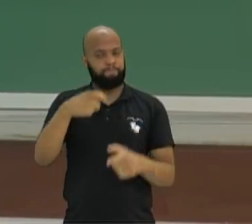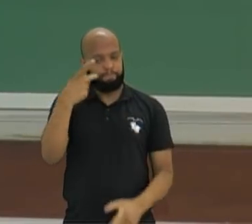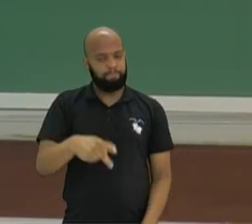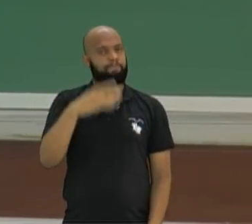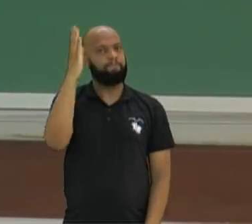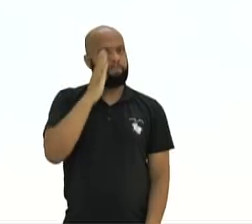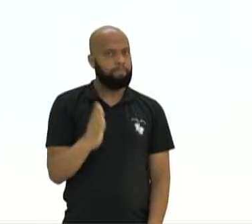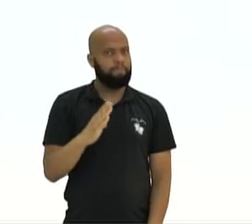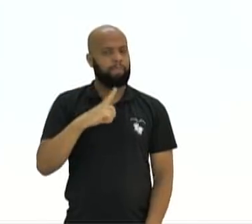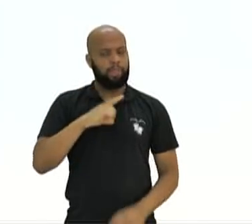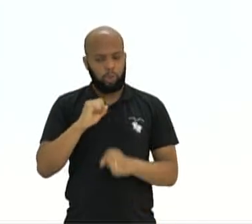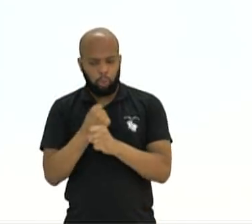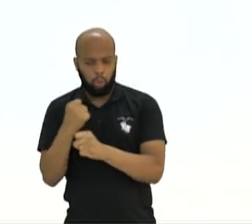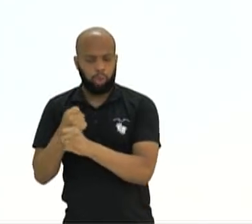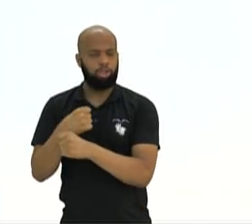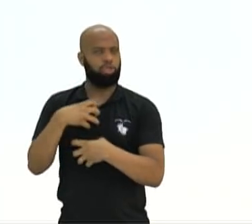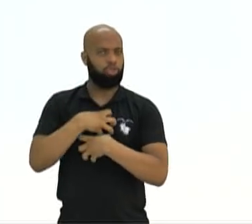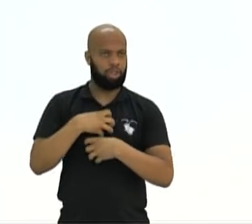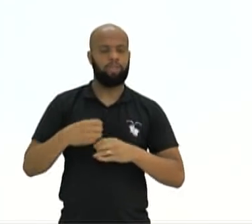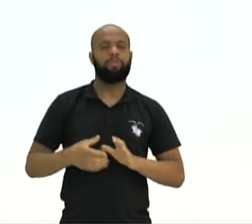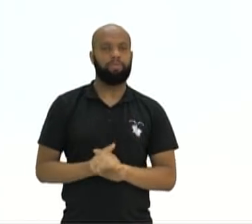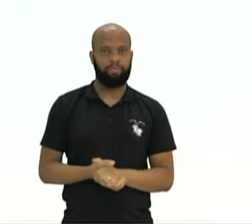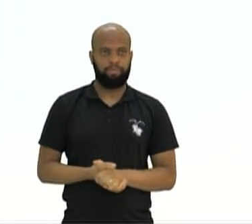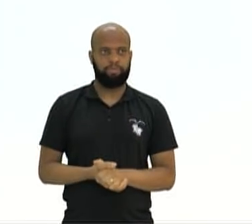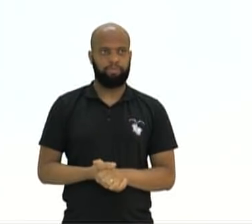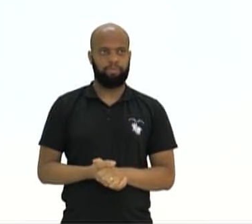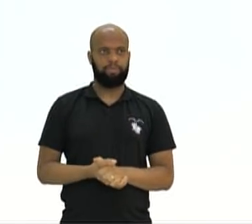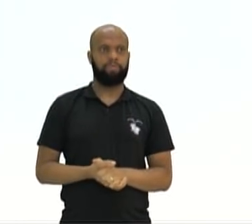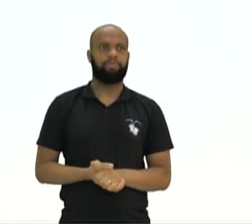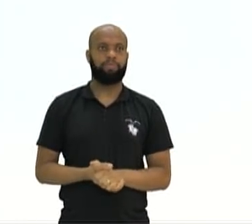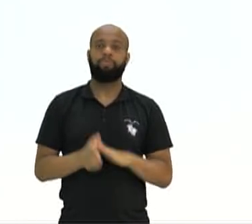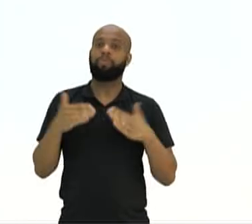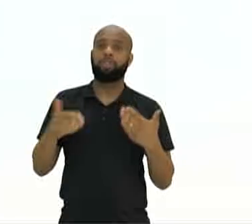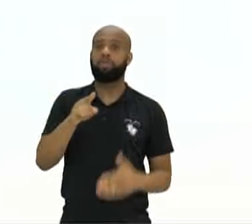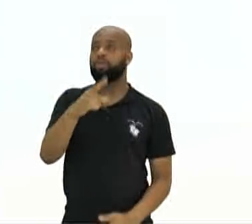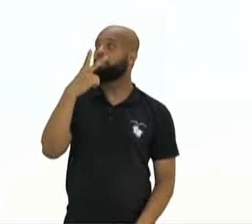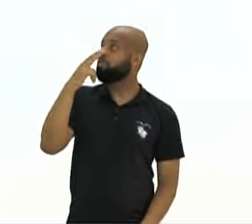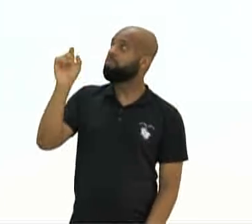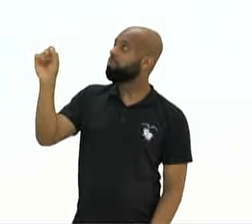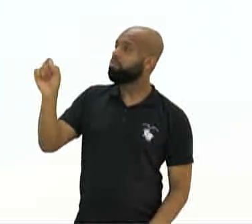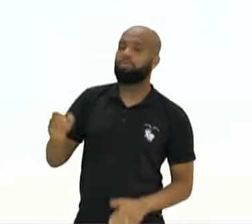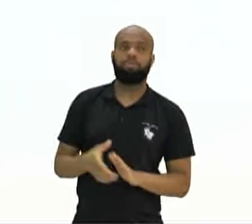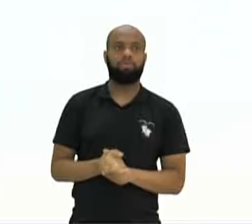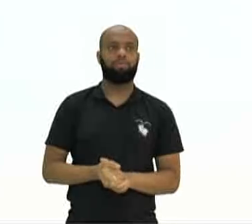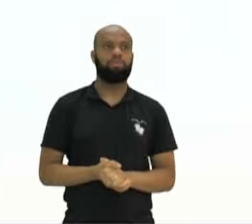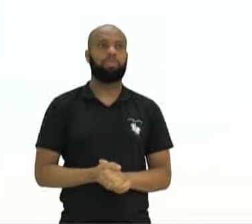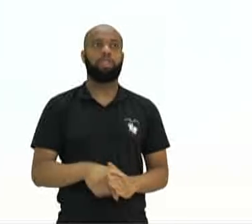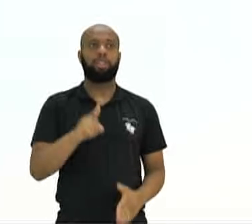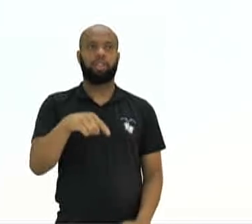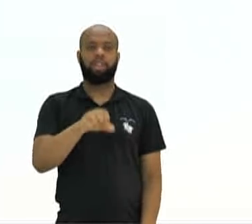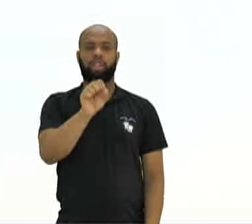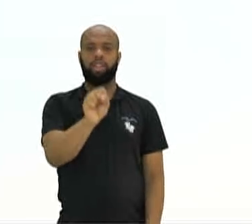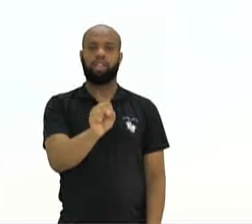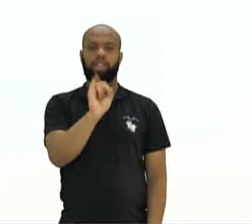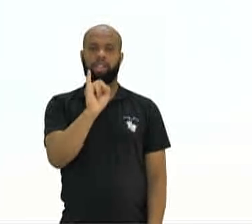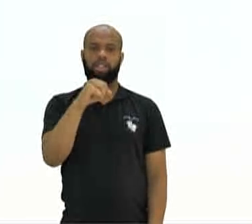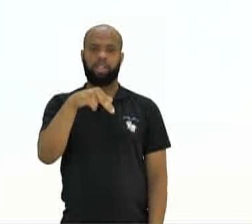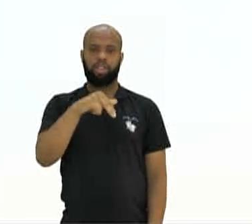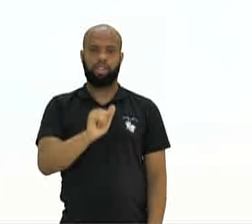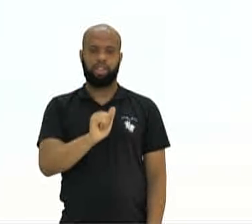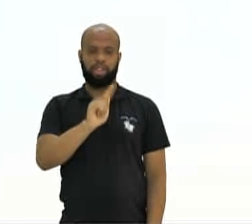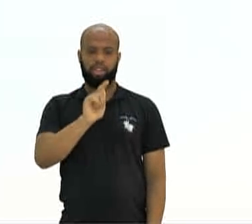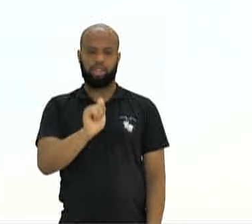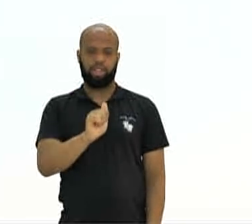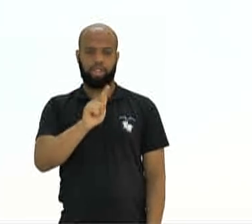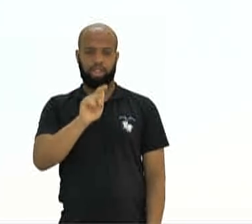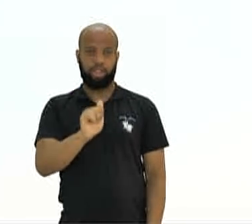brasileira nessa construção. Acho muito bacana isso. E aí, o que é então, professor? É a sinagoga, tudo bem, Kahal Zur